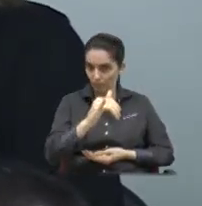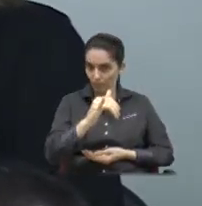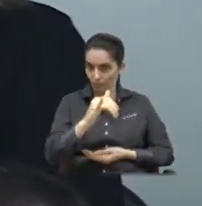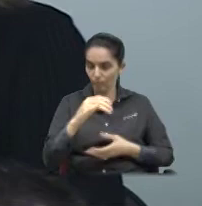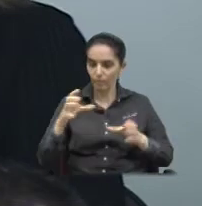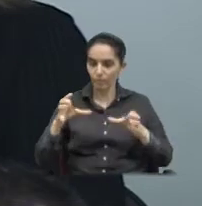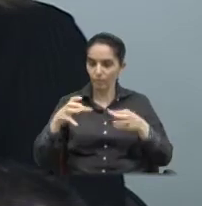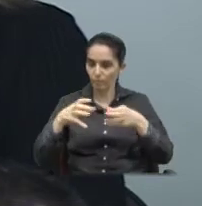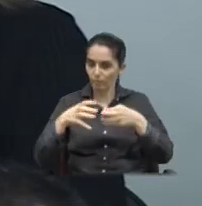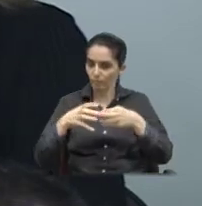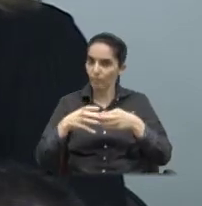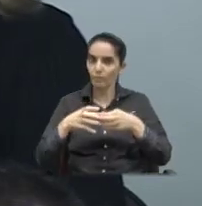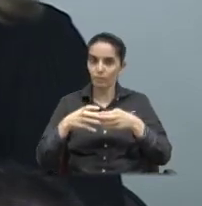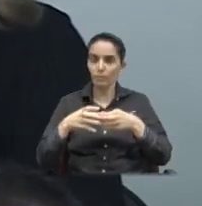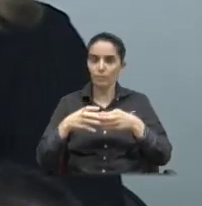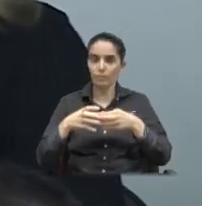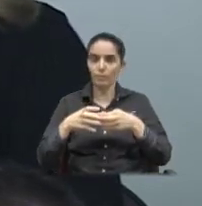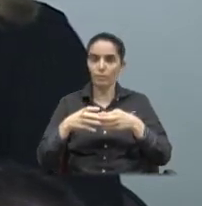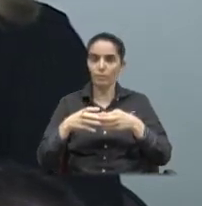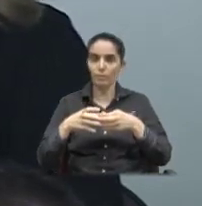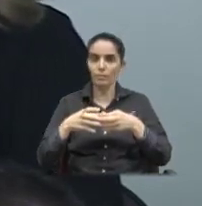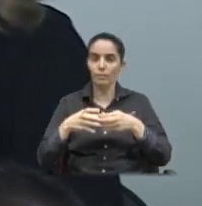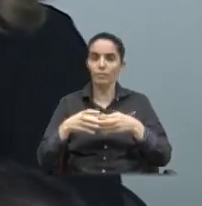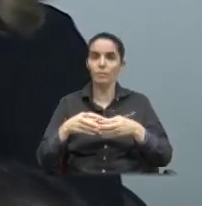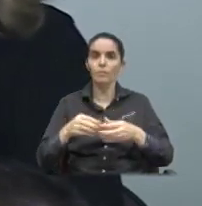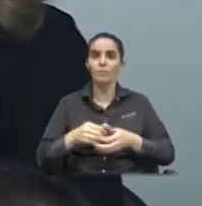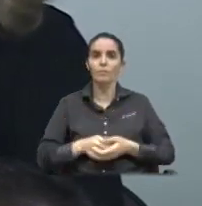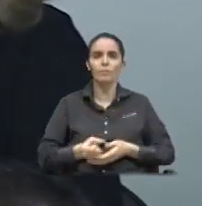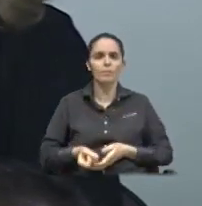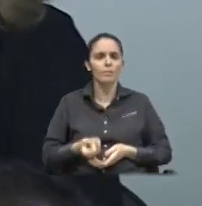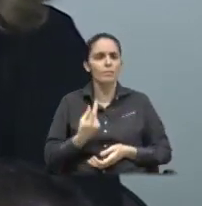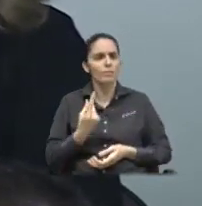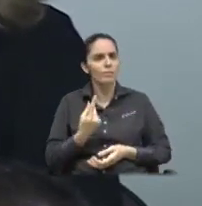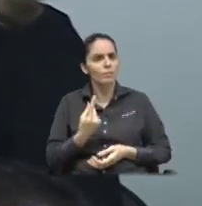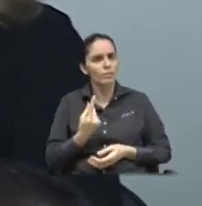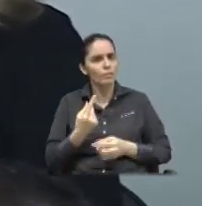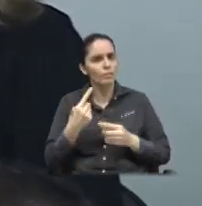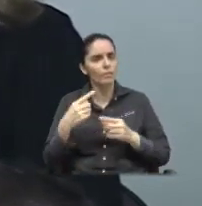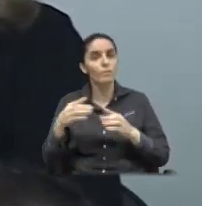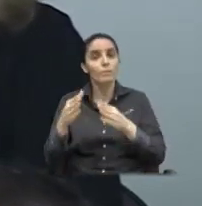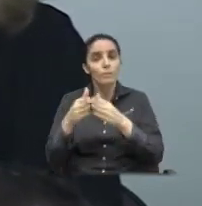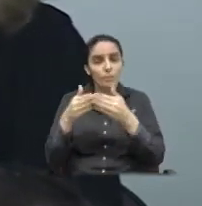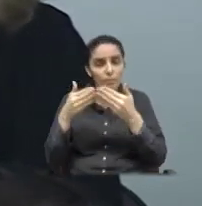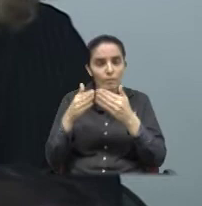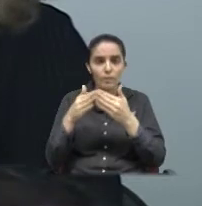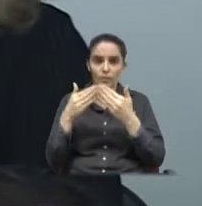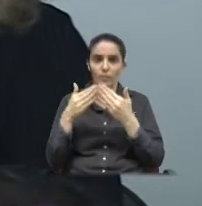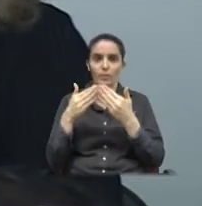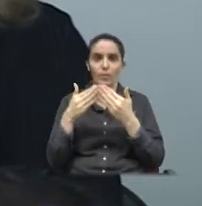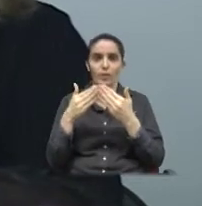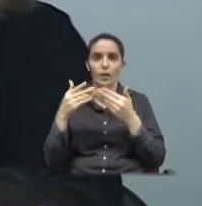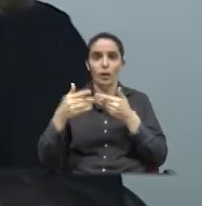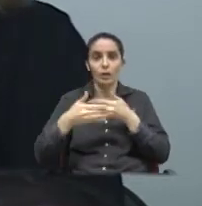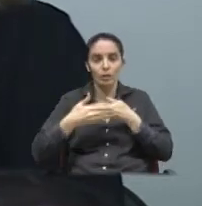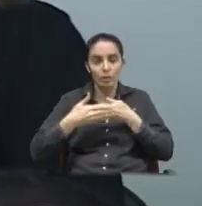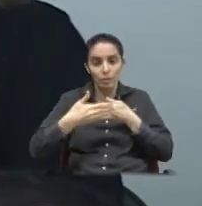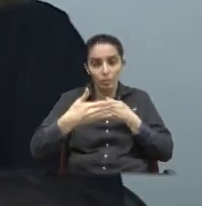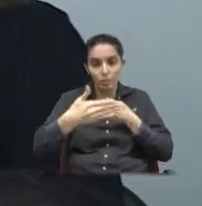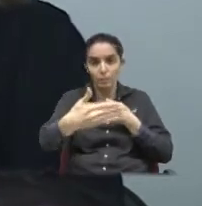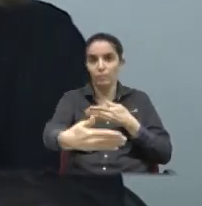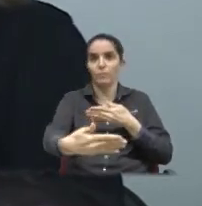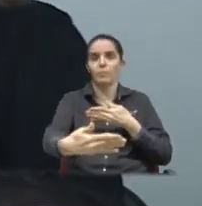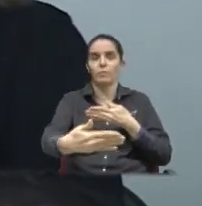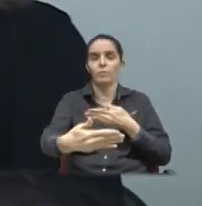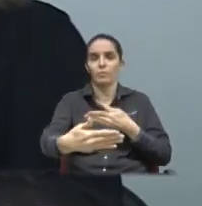entidades, que a gente está estranhando muito essa atitude, e eu peço, por favor, que ele prorrogue